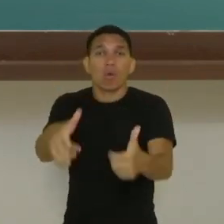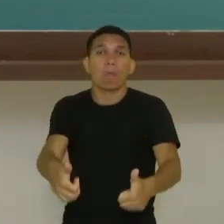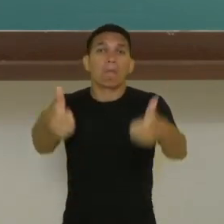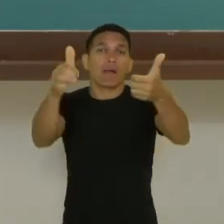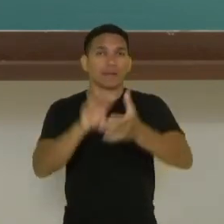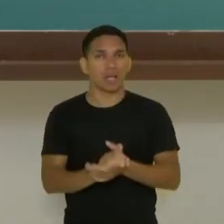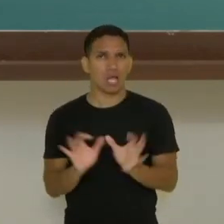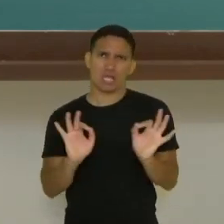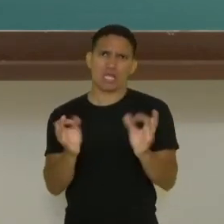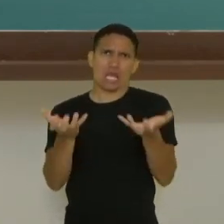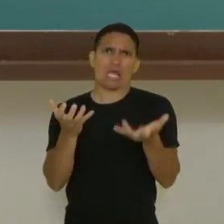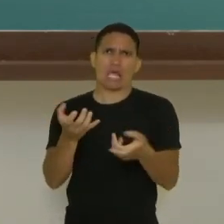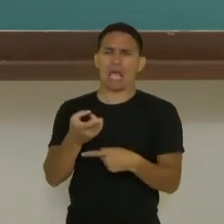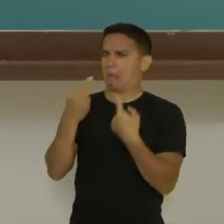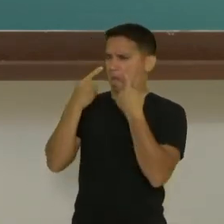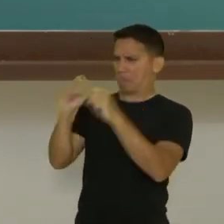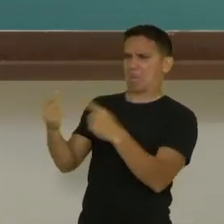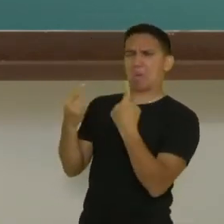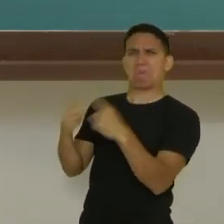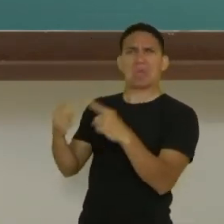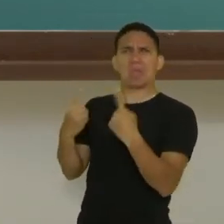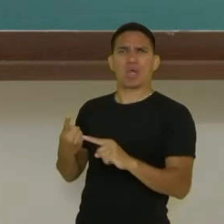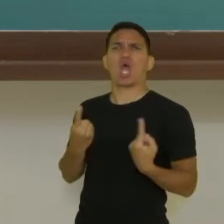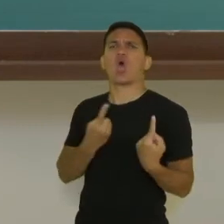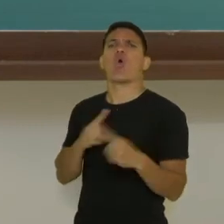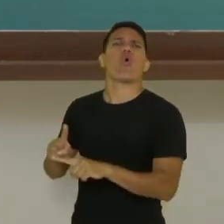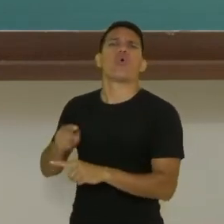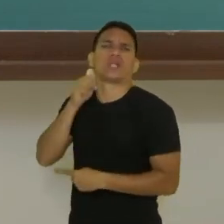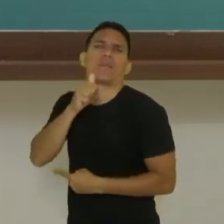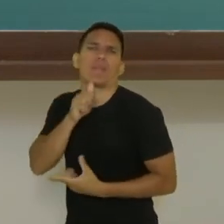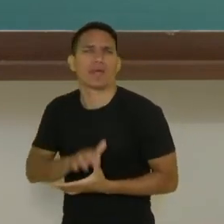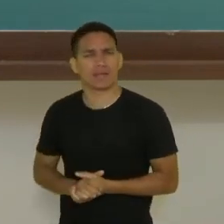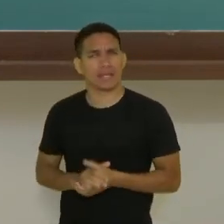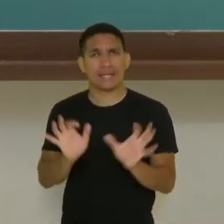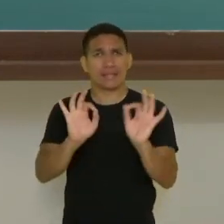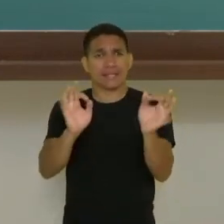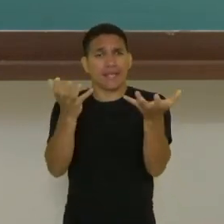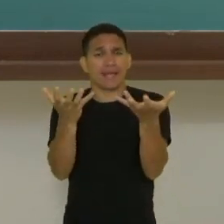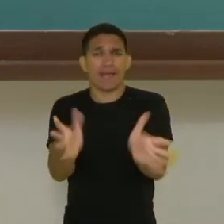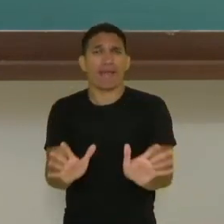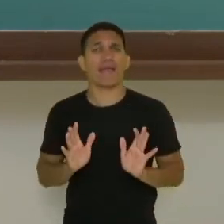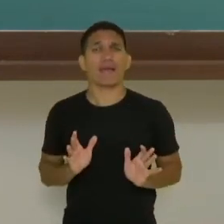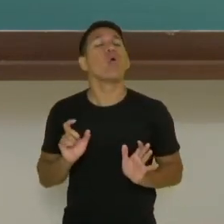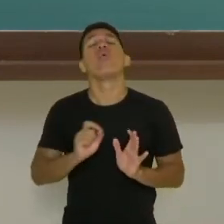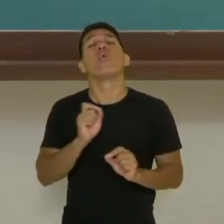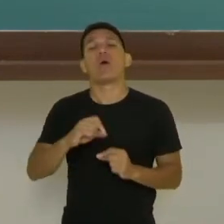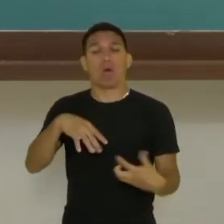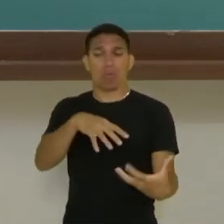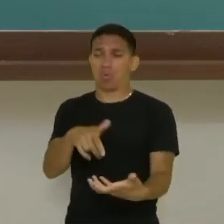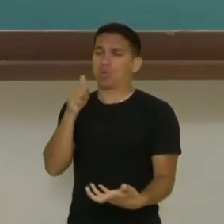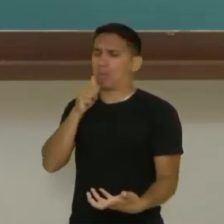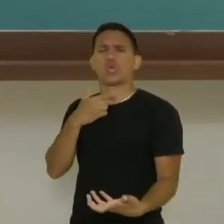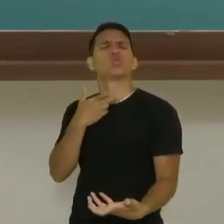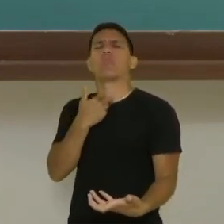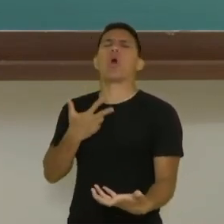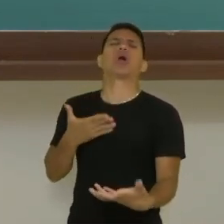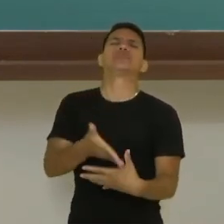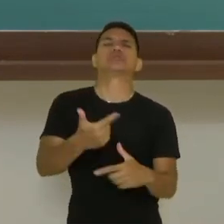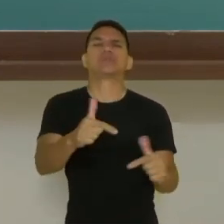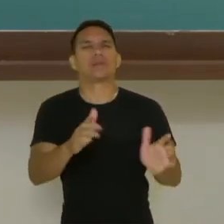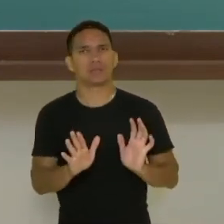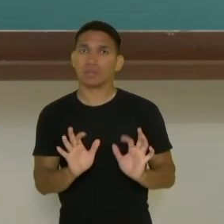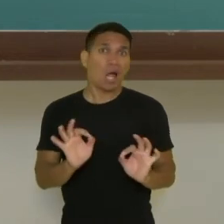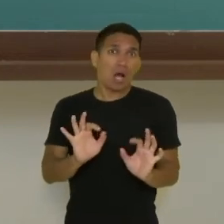quer ser machista. Ninguém quer um mundo em que as mulheres não possam trabalhar. Ninguém quer um mundo em